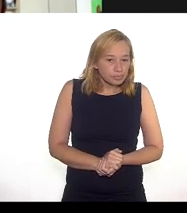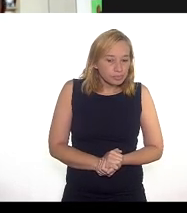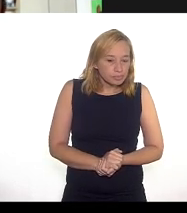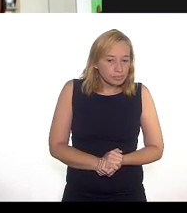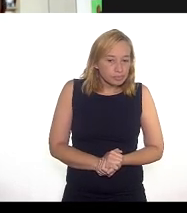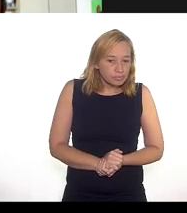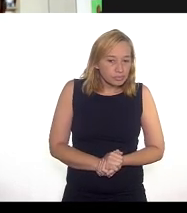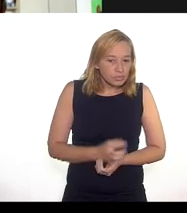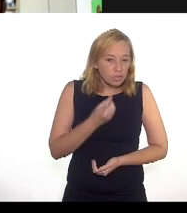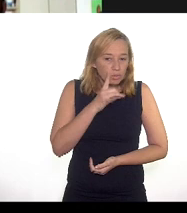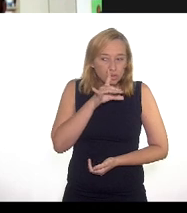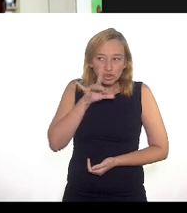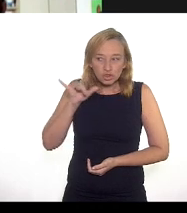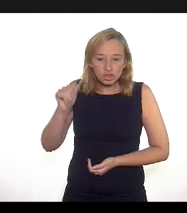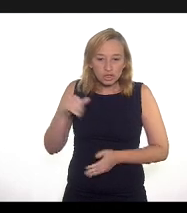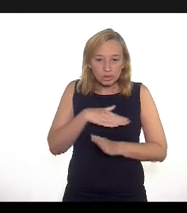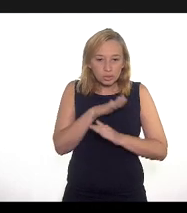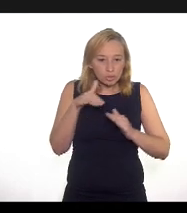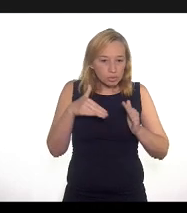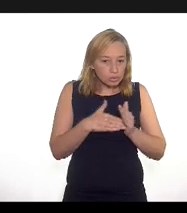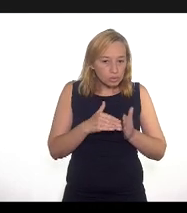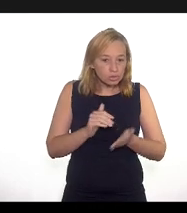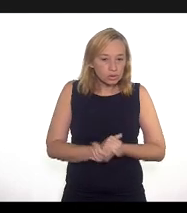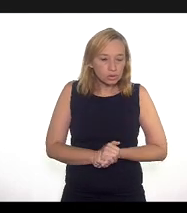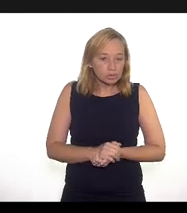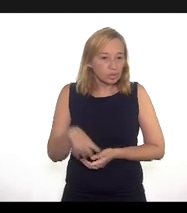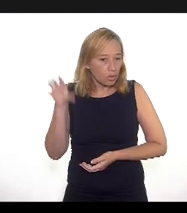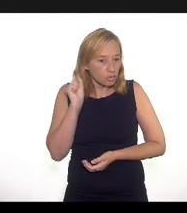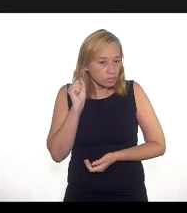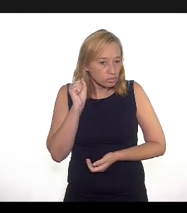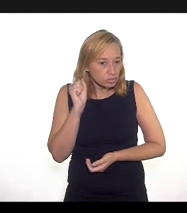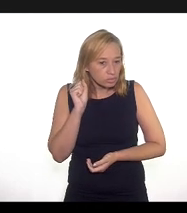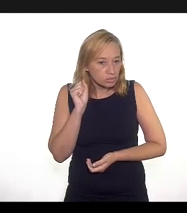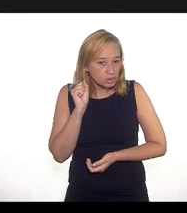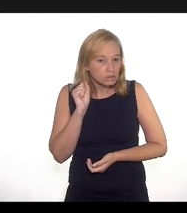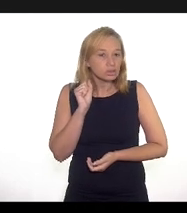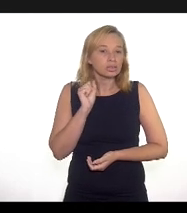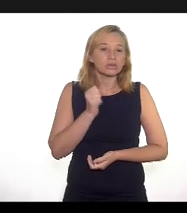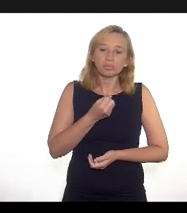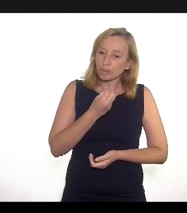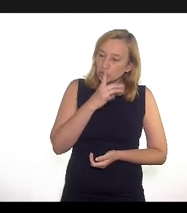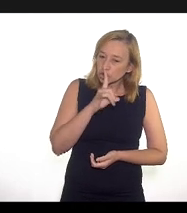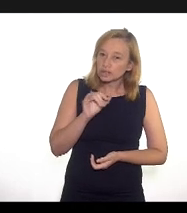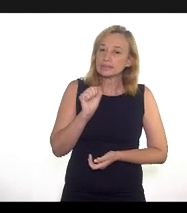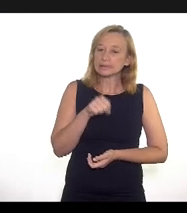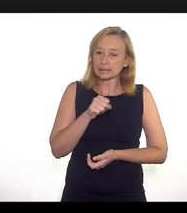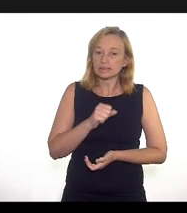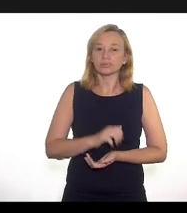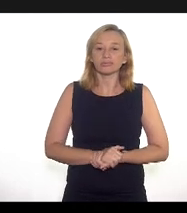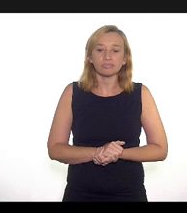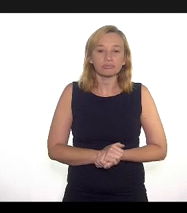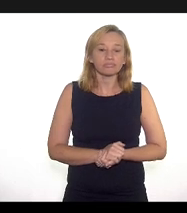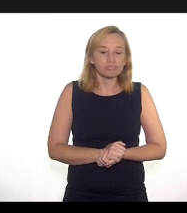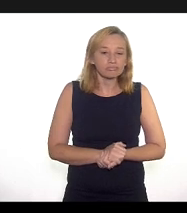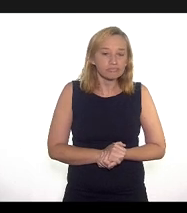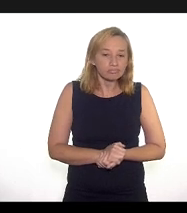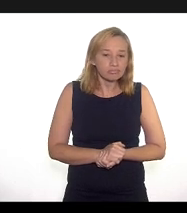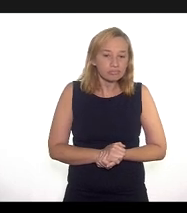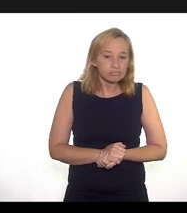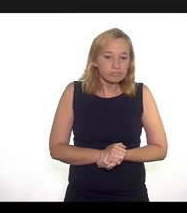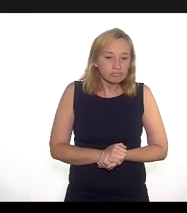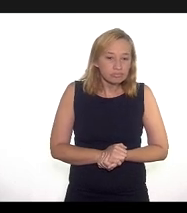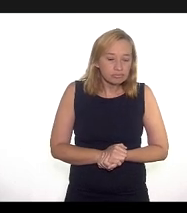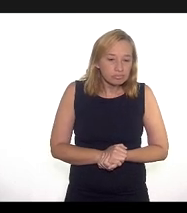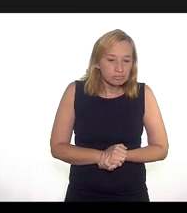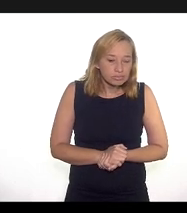Bom dia a todos e todas. Estão me ouvindo? Bom dia, estamos sim. Sim, Márcia, bom dia. Está